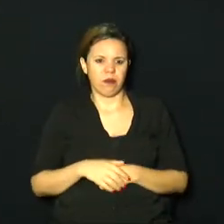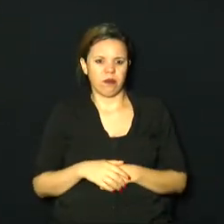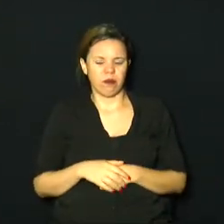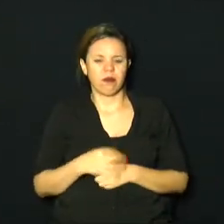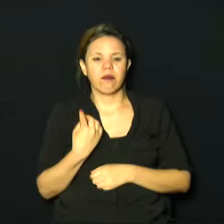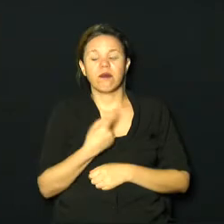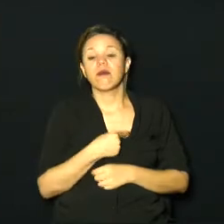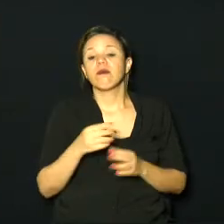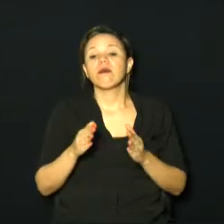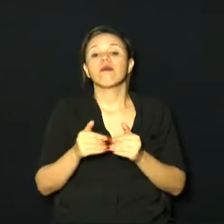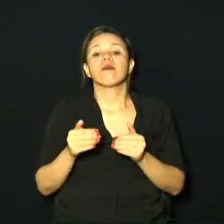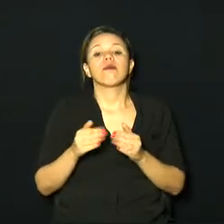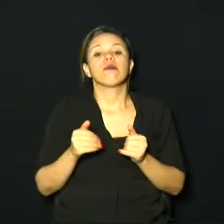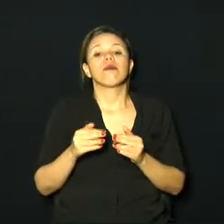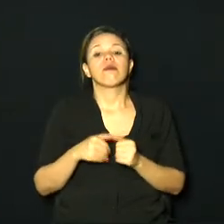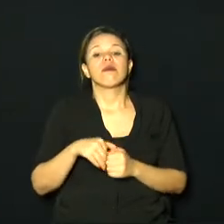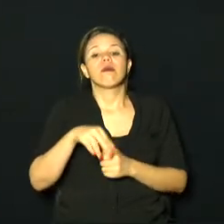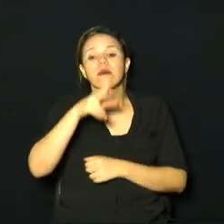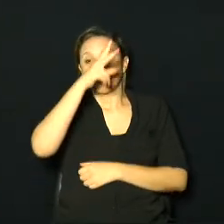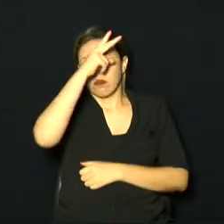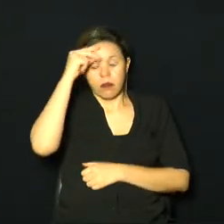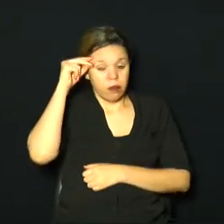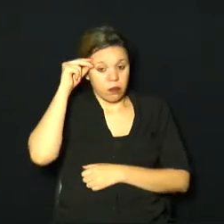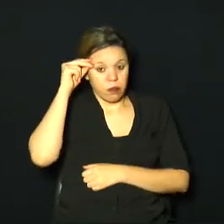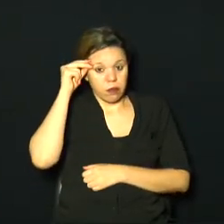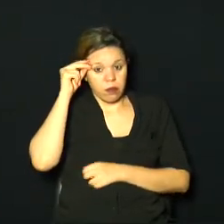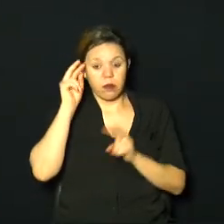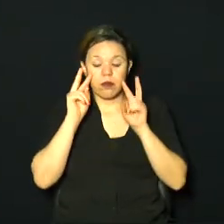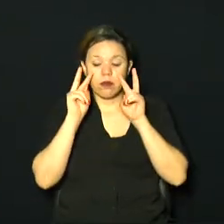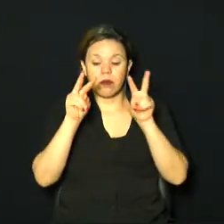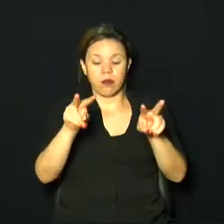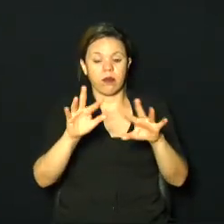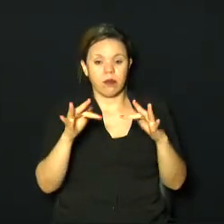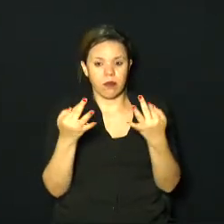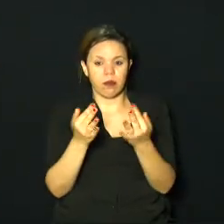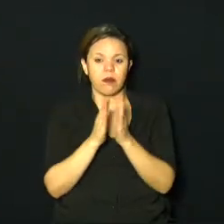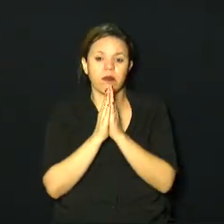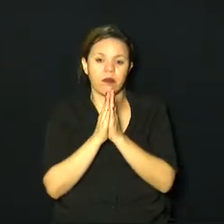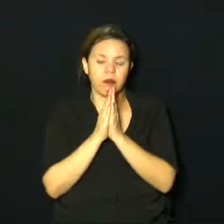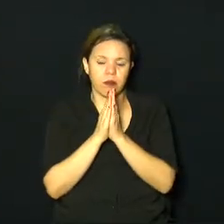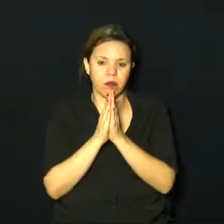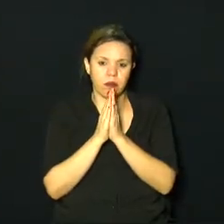nós solicitamos ao prefeito, olhe para essas famílias, prefeito.